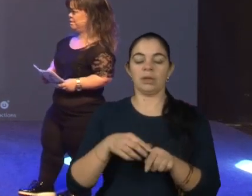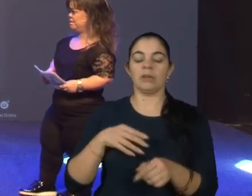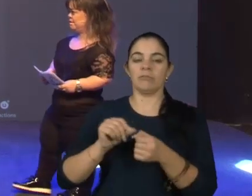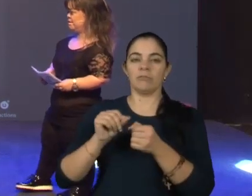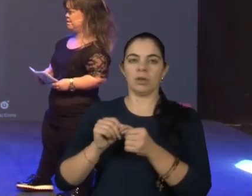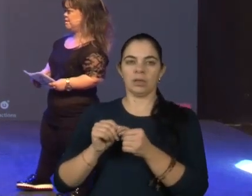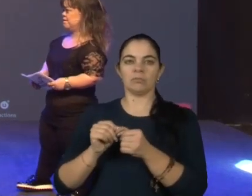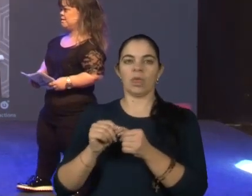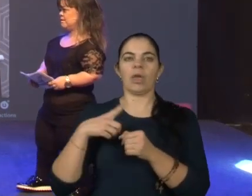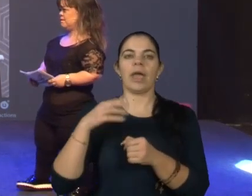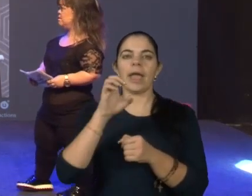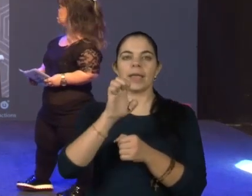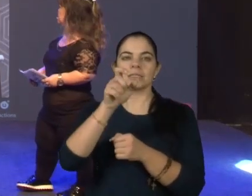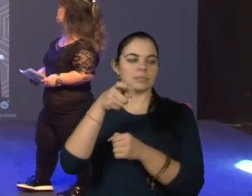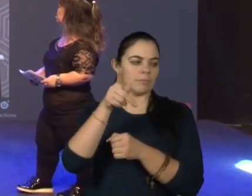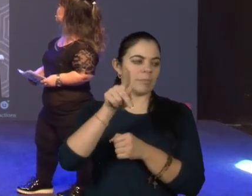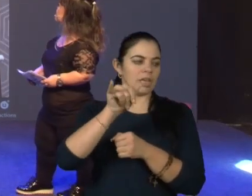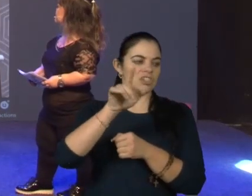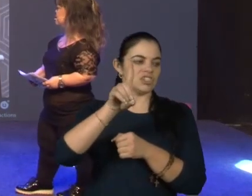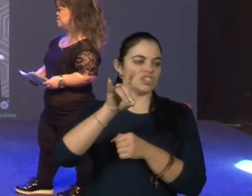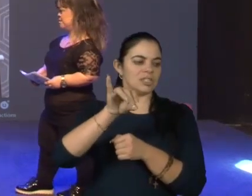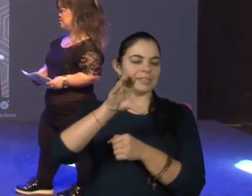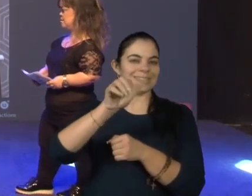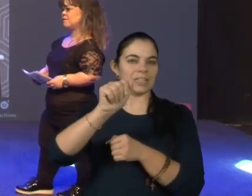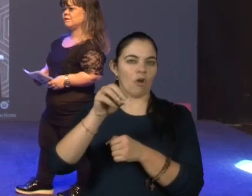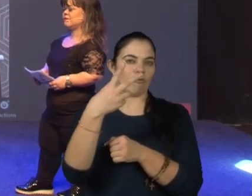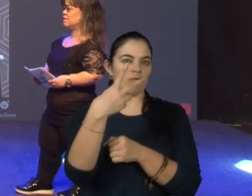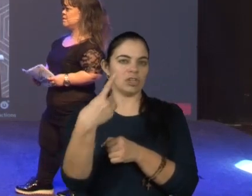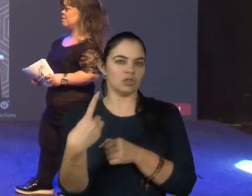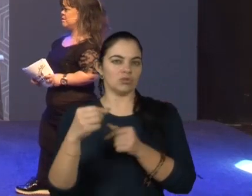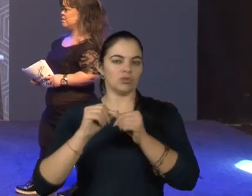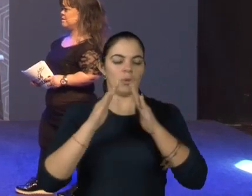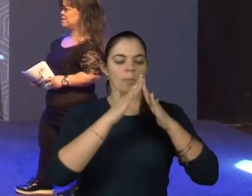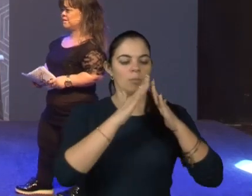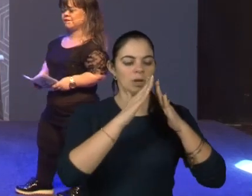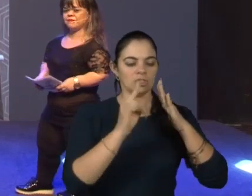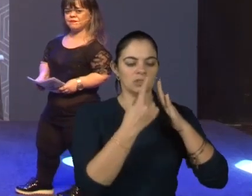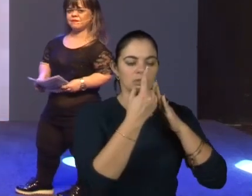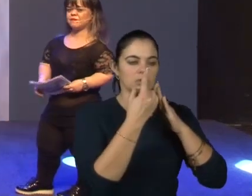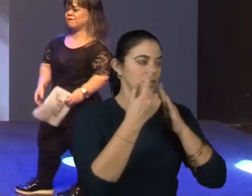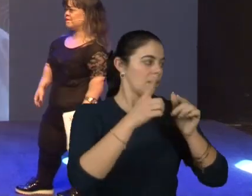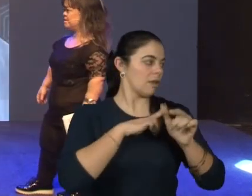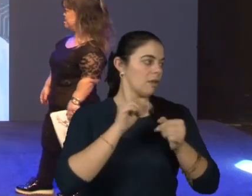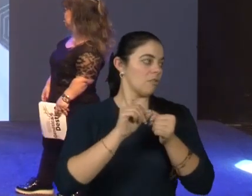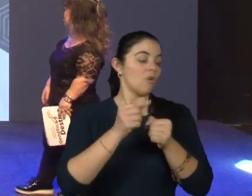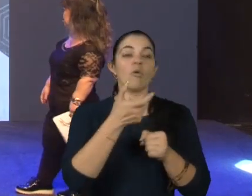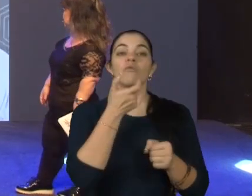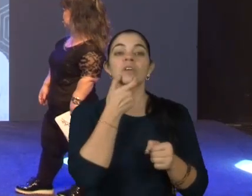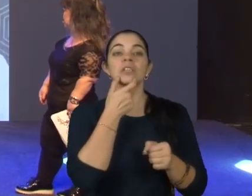gente realizou o ano retrasado, que culminou na moradia independente do Vinícius. Ele mora há